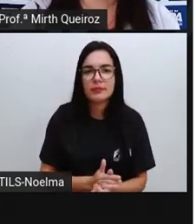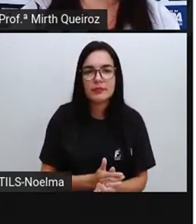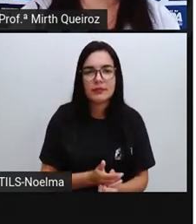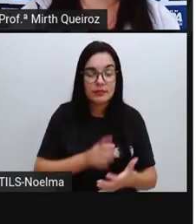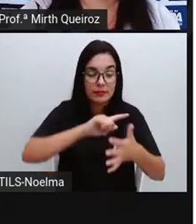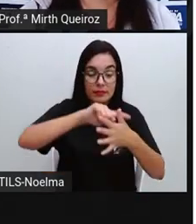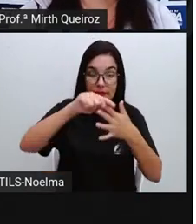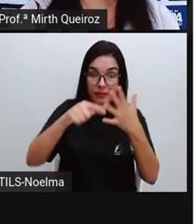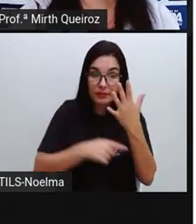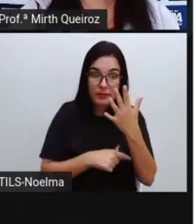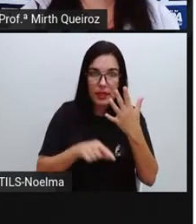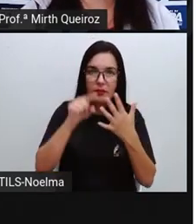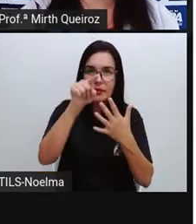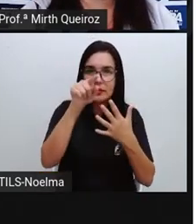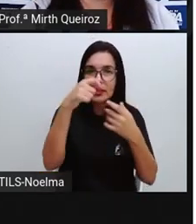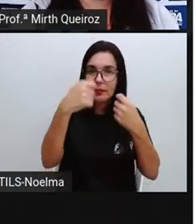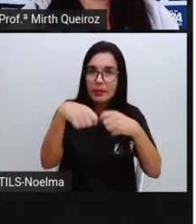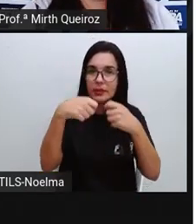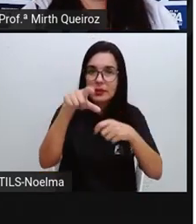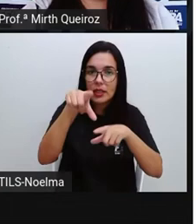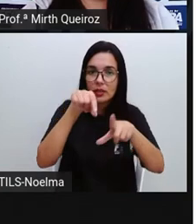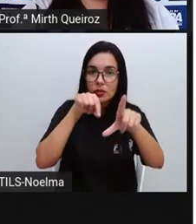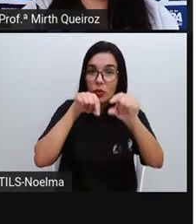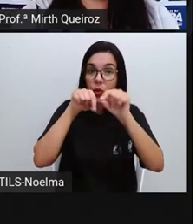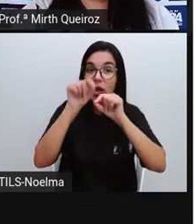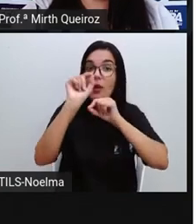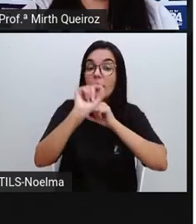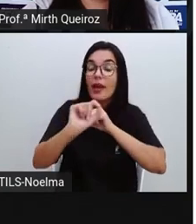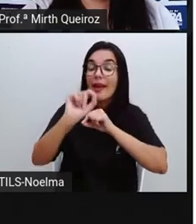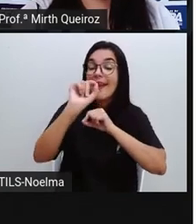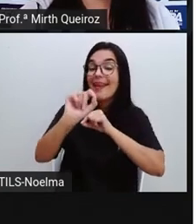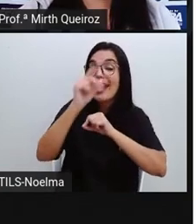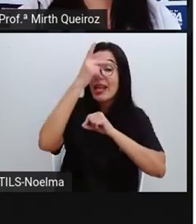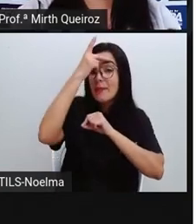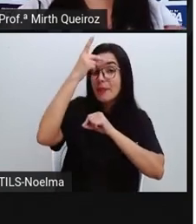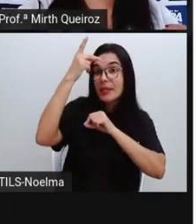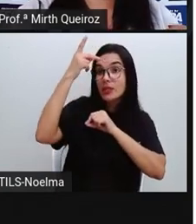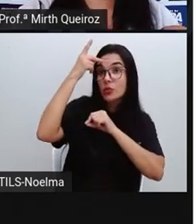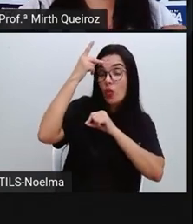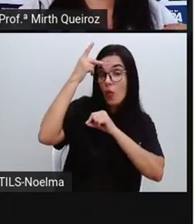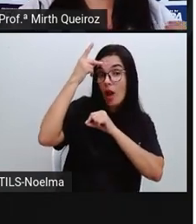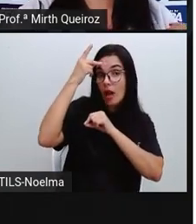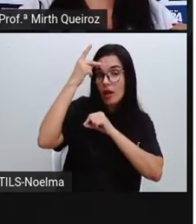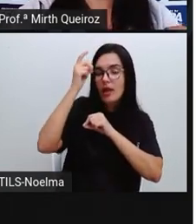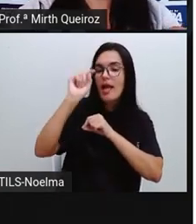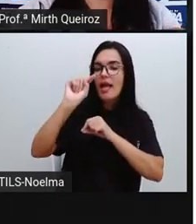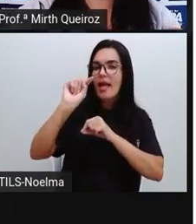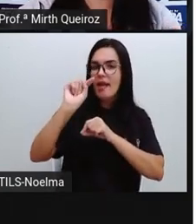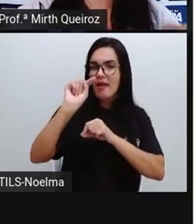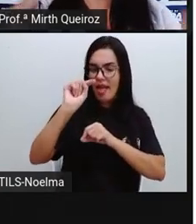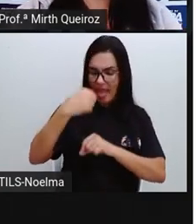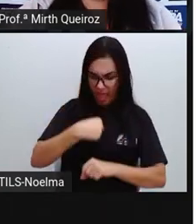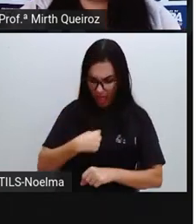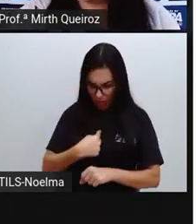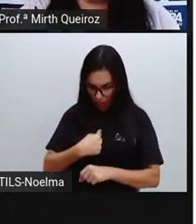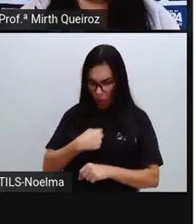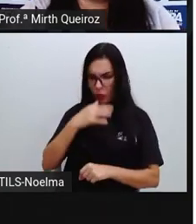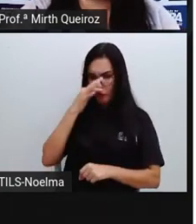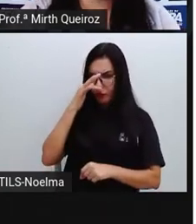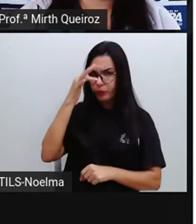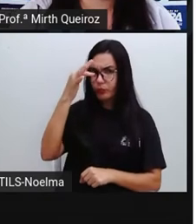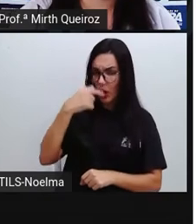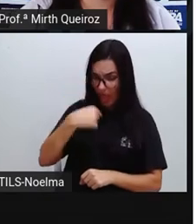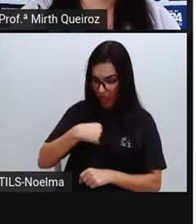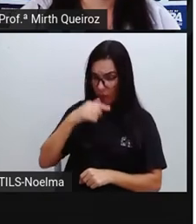Decida primeiro para quem você quer fazer essa cápsula do tempo. É para você mesmo, é para o seu eu do futuro ou é para uma